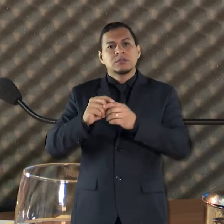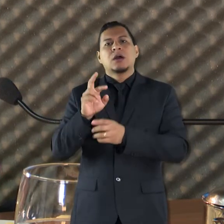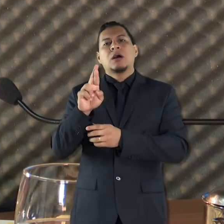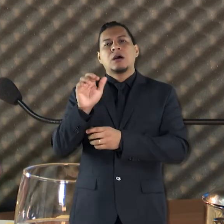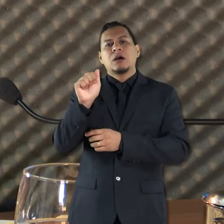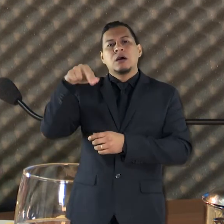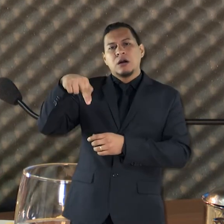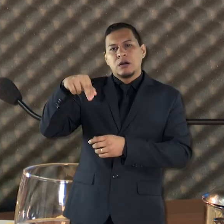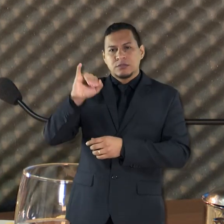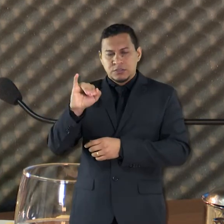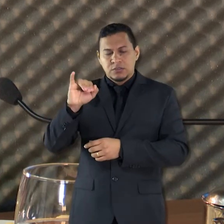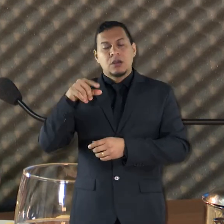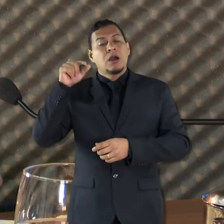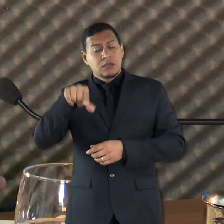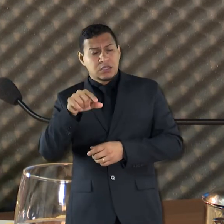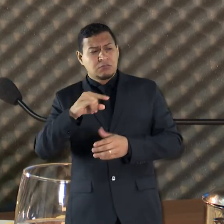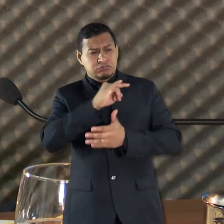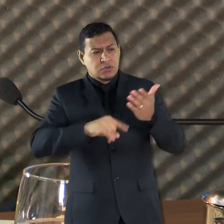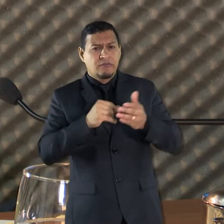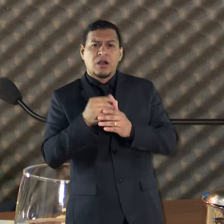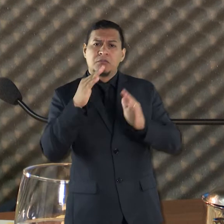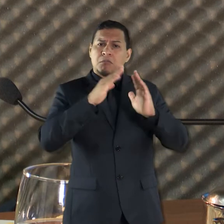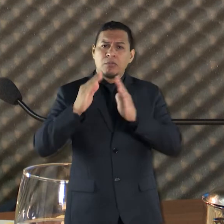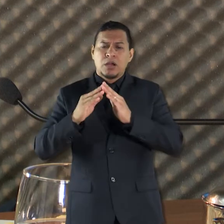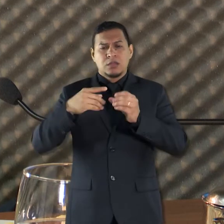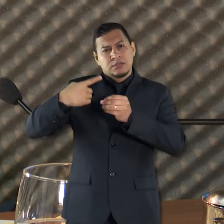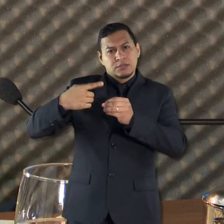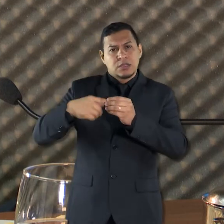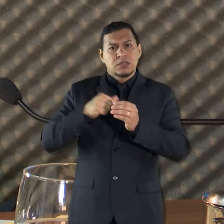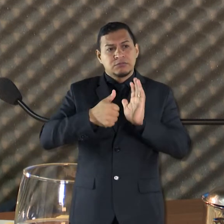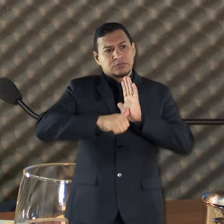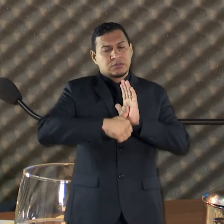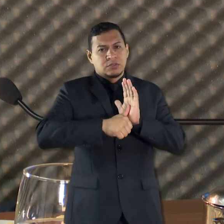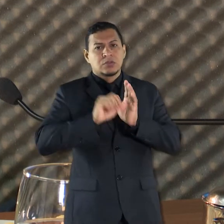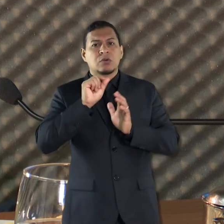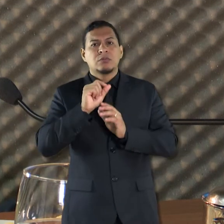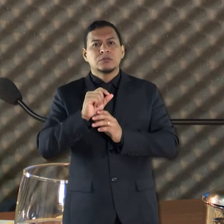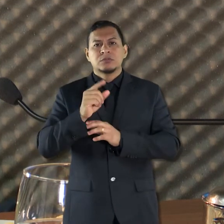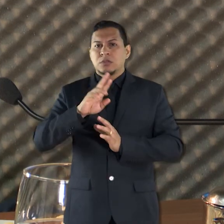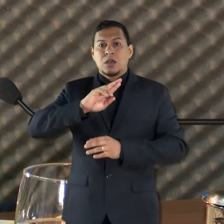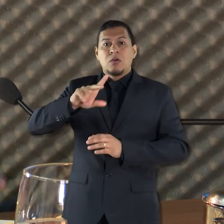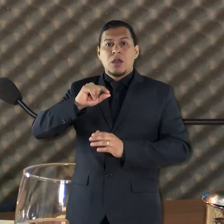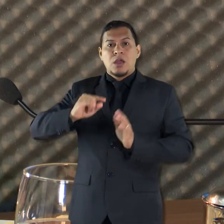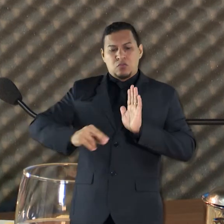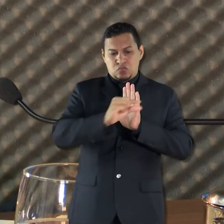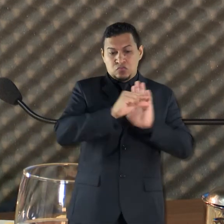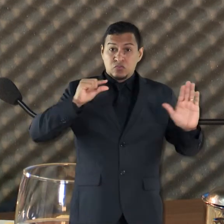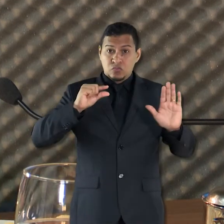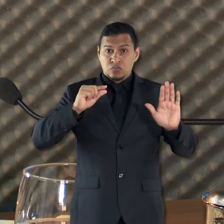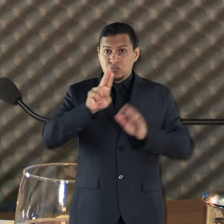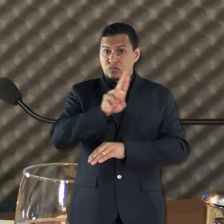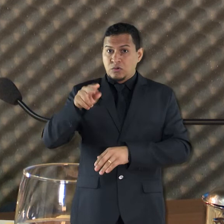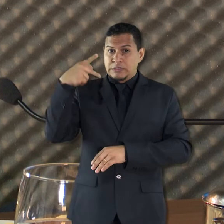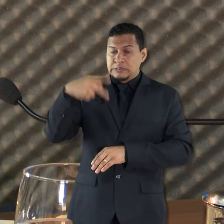RANI, que é o registro indígena, né? Aí ele vai morar na cidade, ele tira um documento de identidade, mas com o nome de branco, não é o nome dele de índio. não